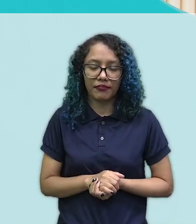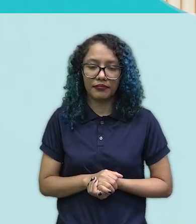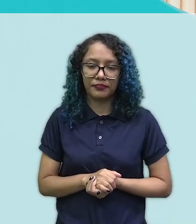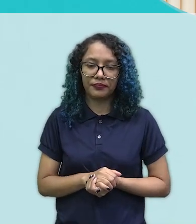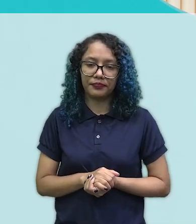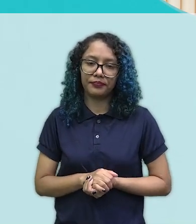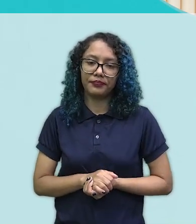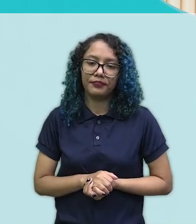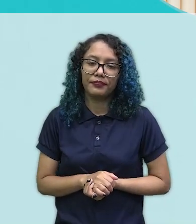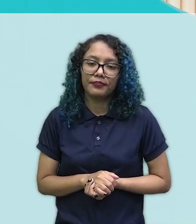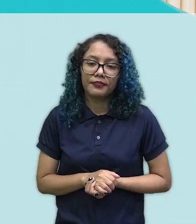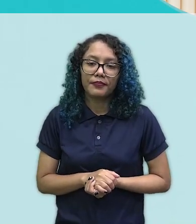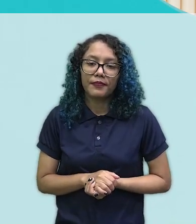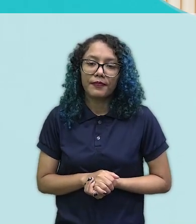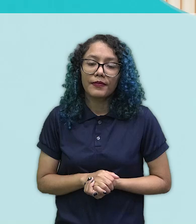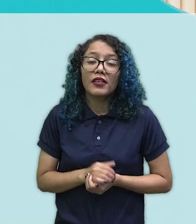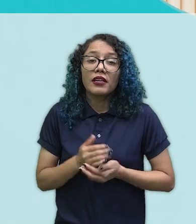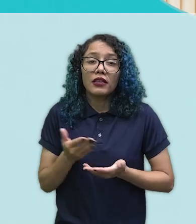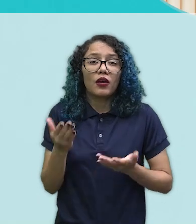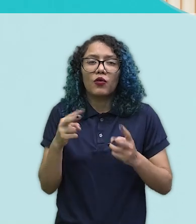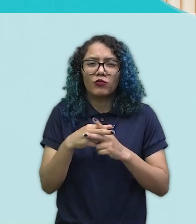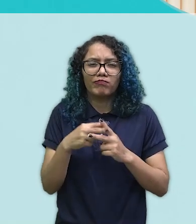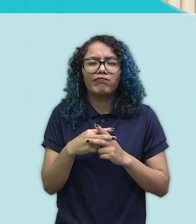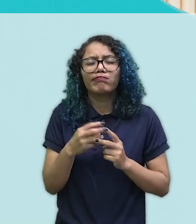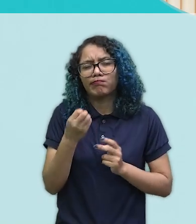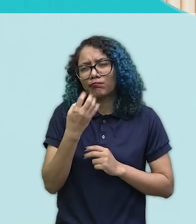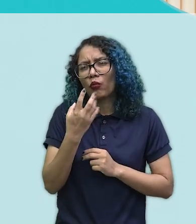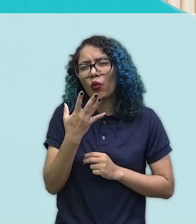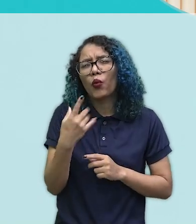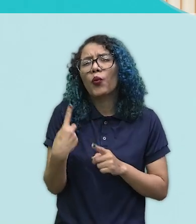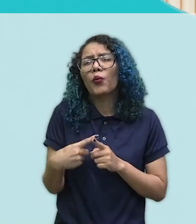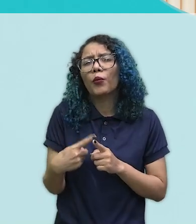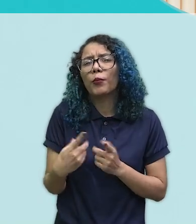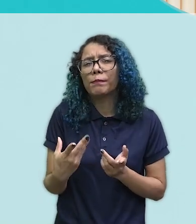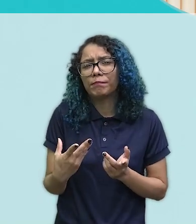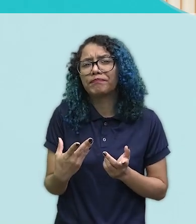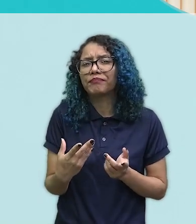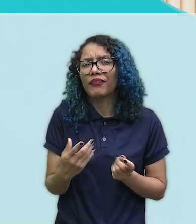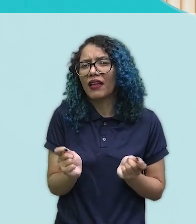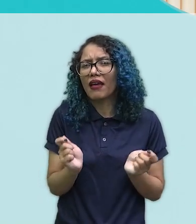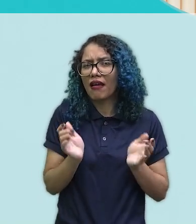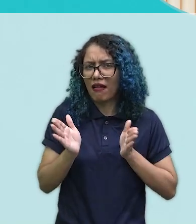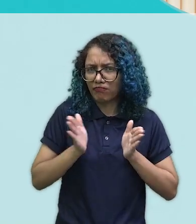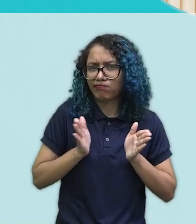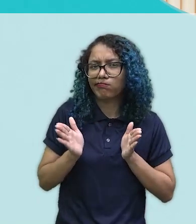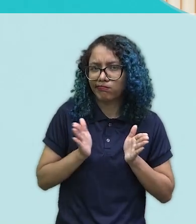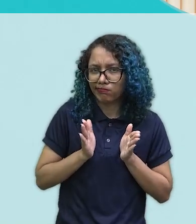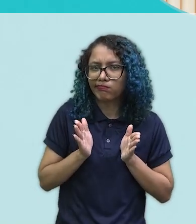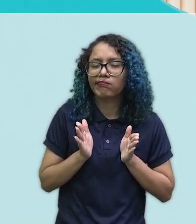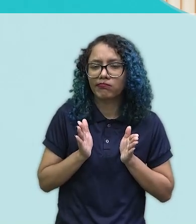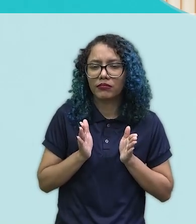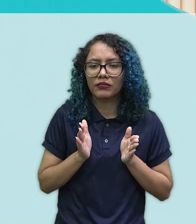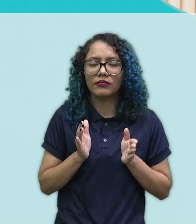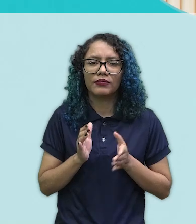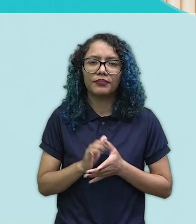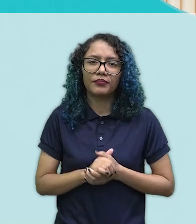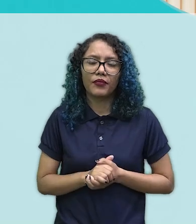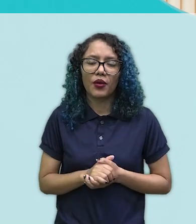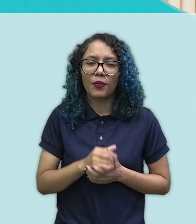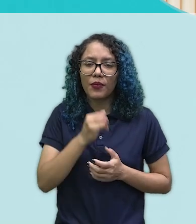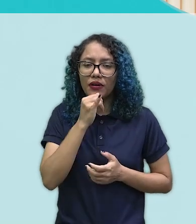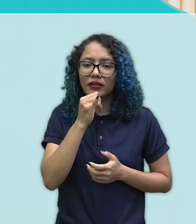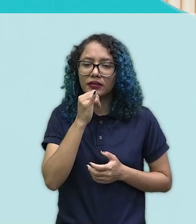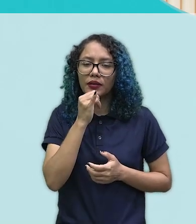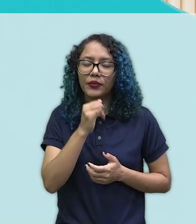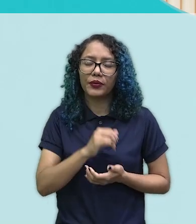A questão das lutas é bom porque elas são muito acessíveis, né? Dificilmente você vai precisar de